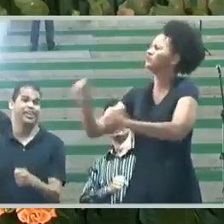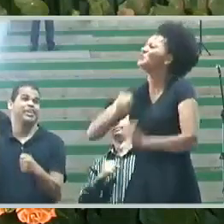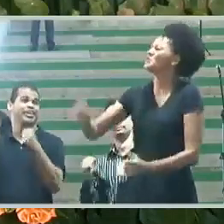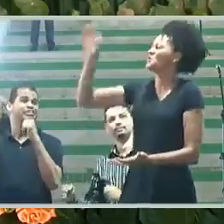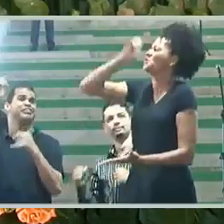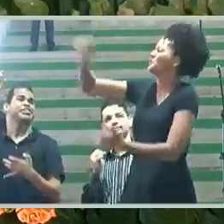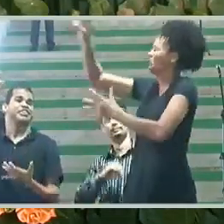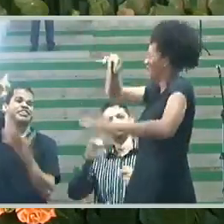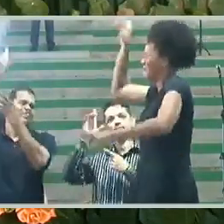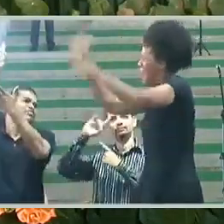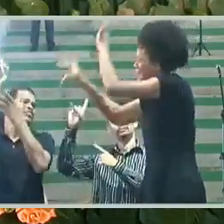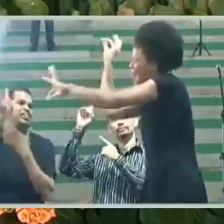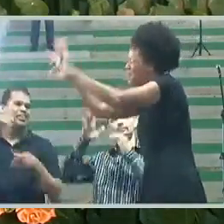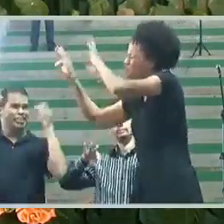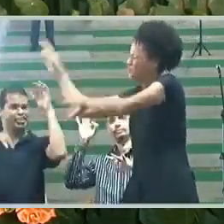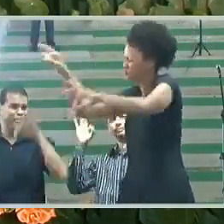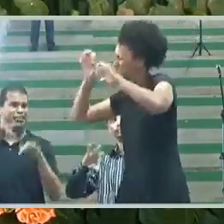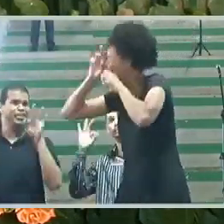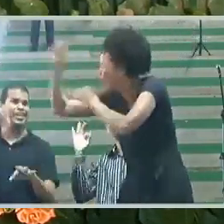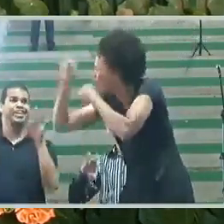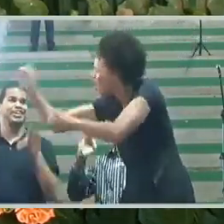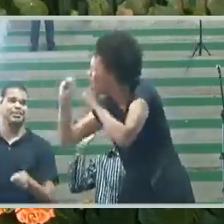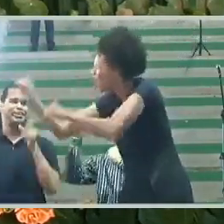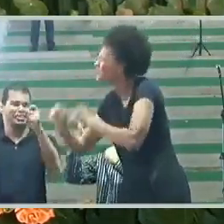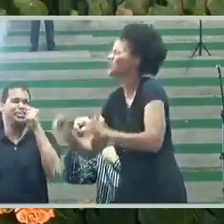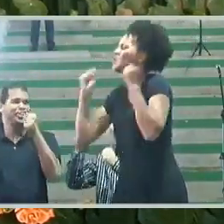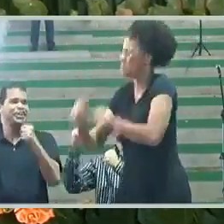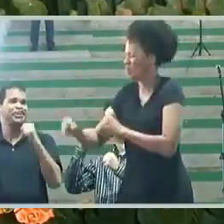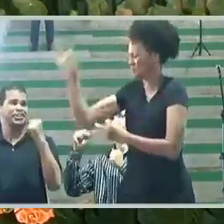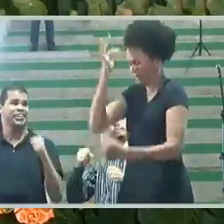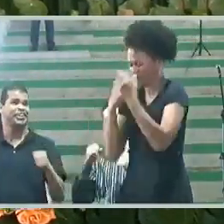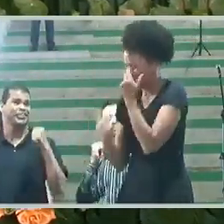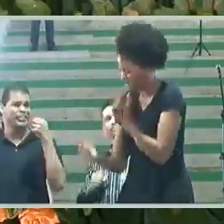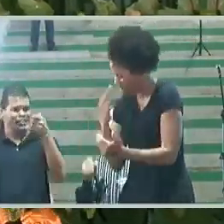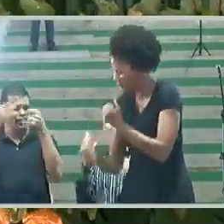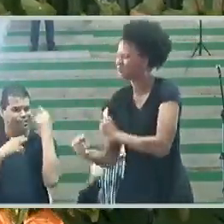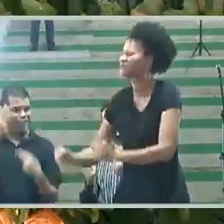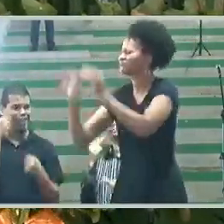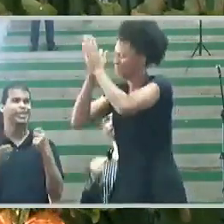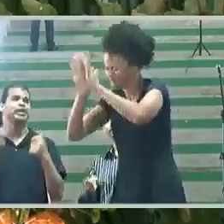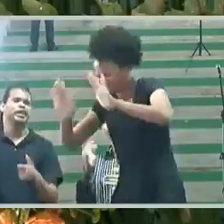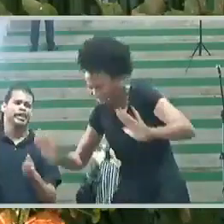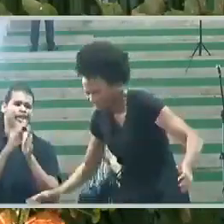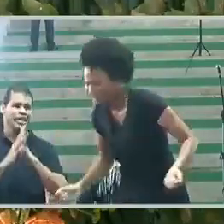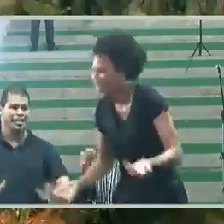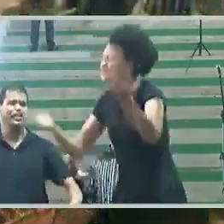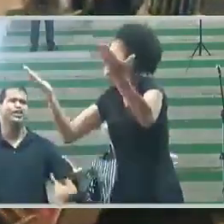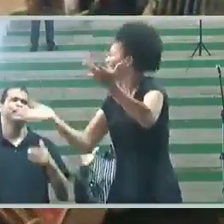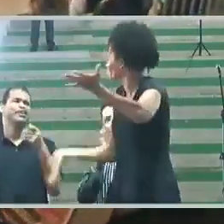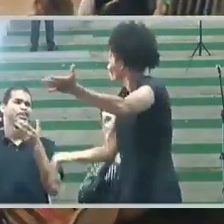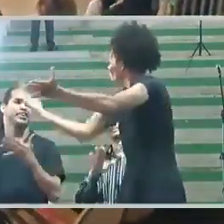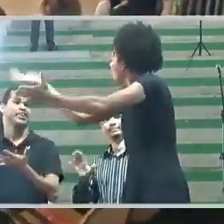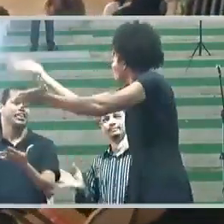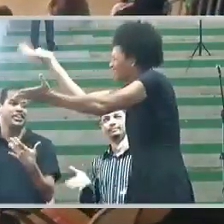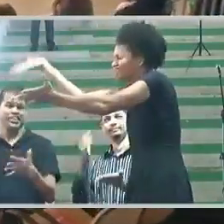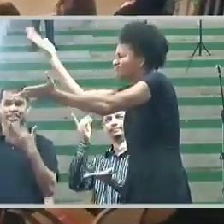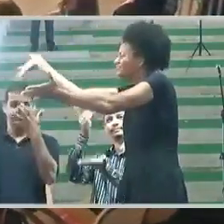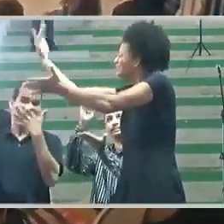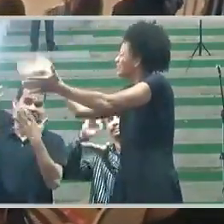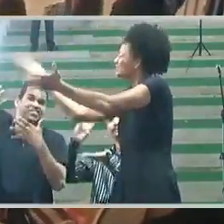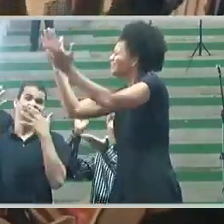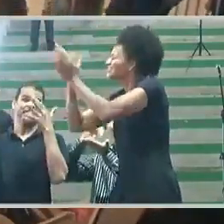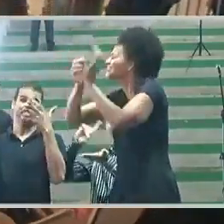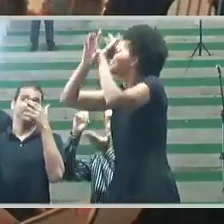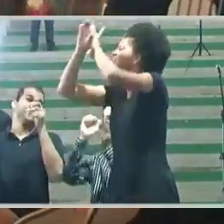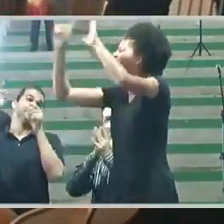pode batizar aqui agora. É o Deus que pode batizar agora, vai. Adore, adore melhor. Adore melhor.